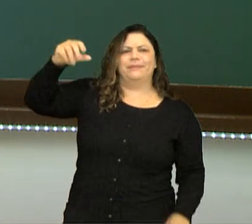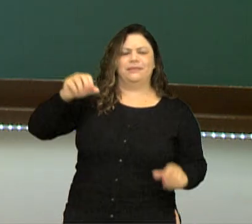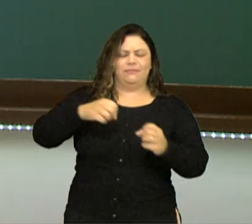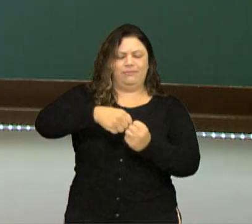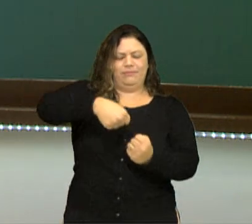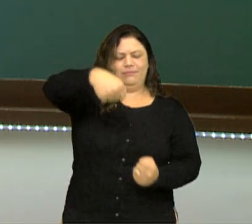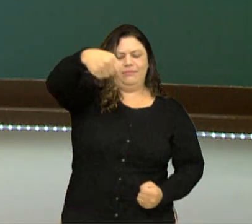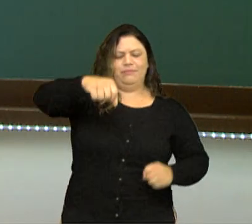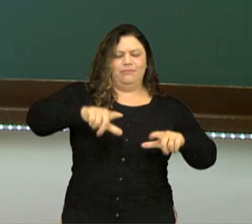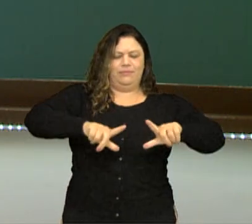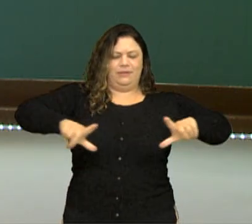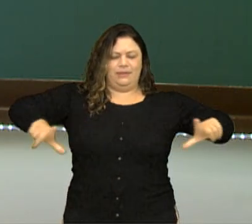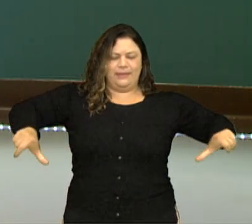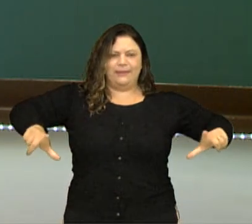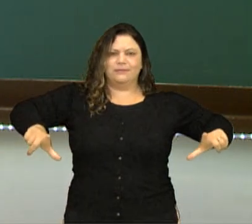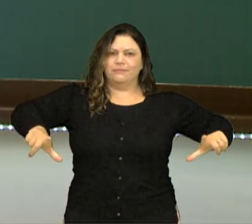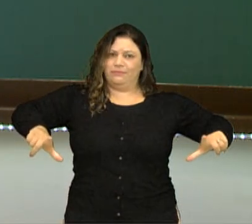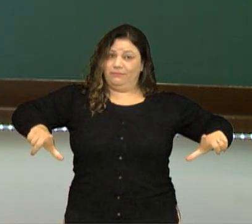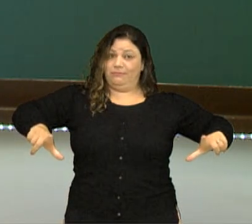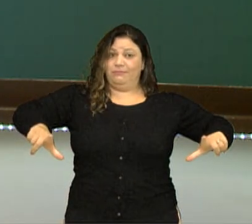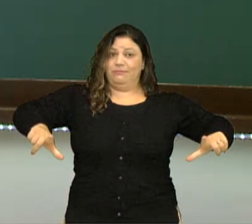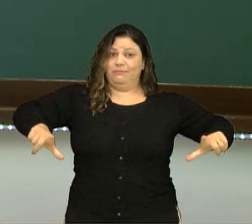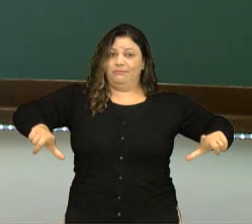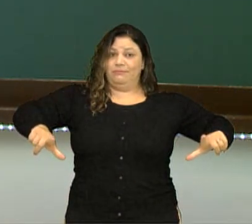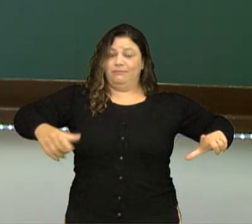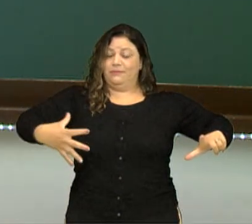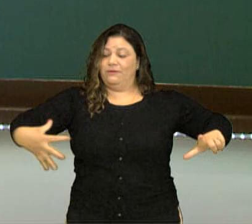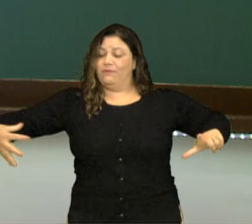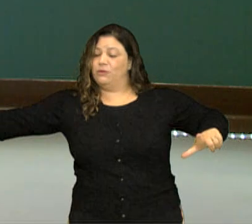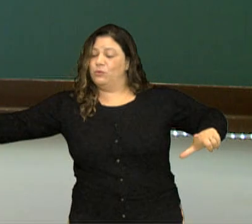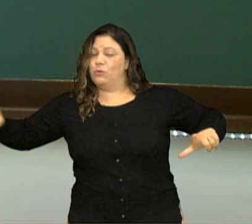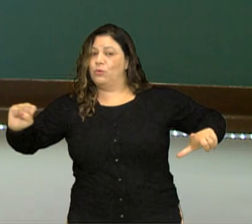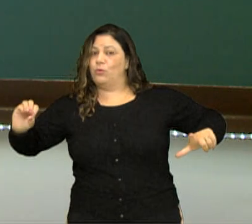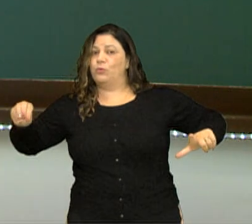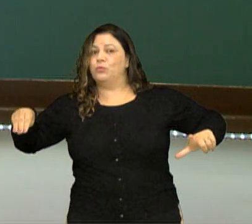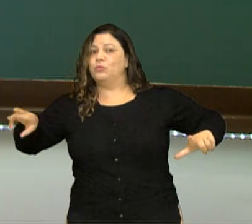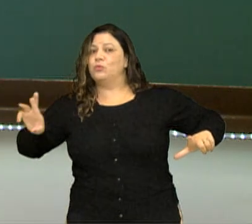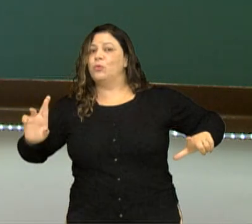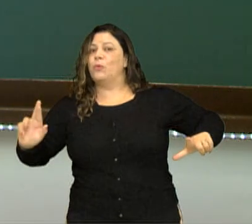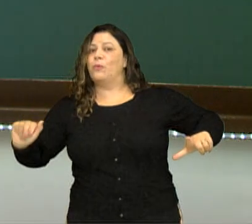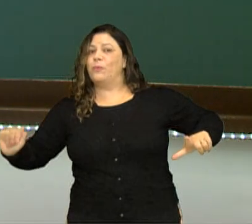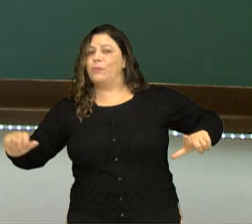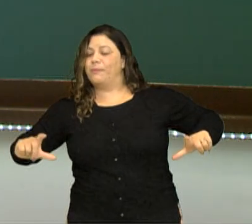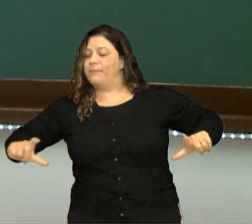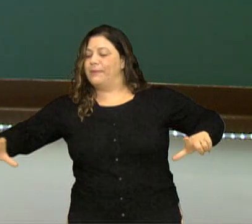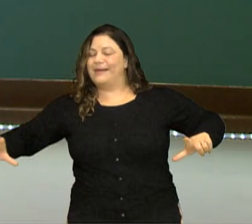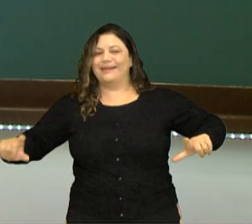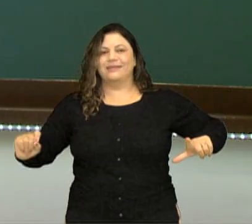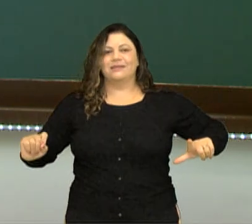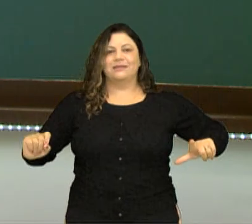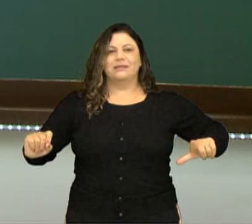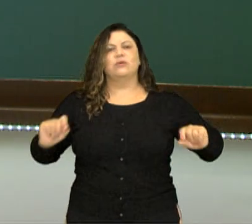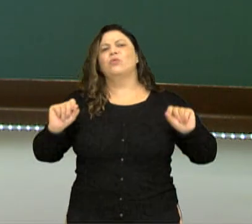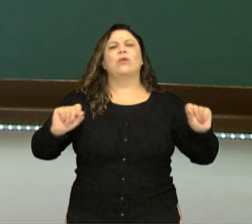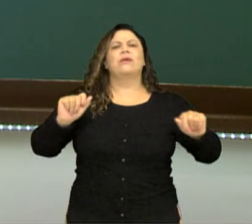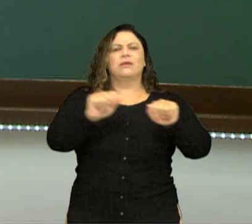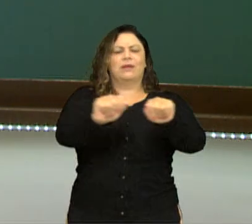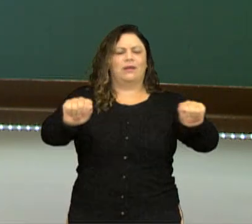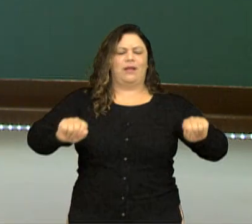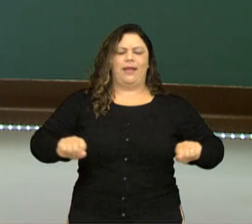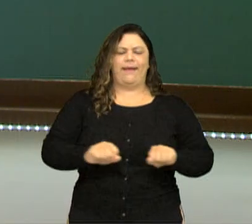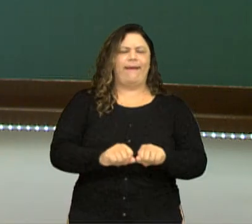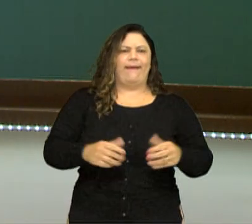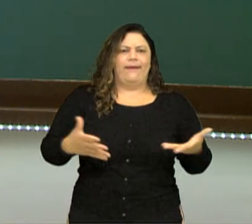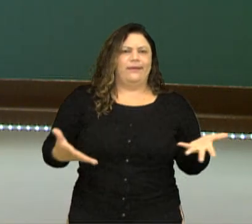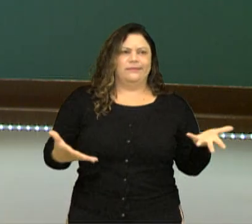cartolina e essa cartolina ela vai projetar uma sombra. E ele pede para você qual é a área da sombra formada. Então,